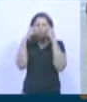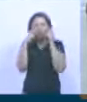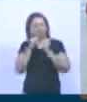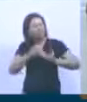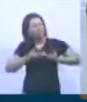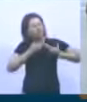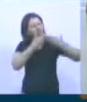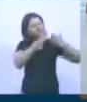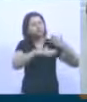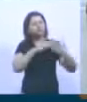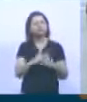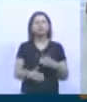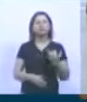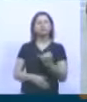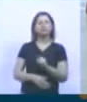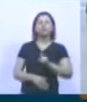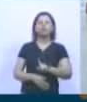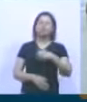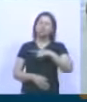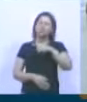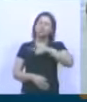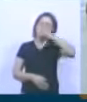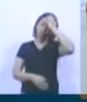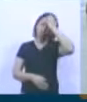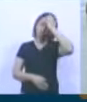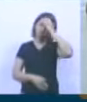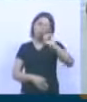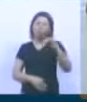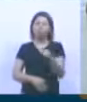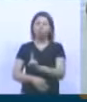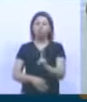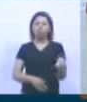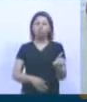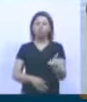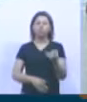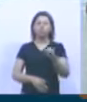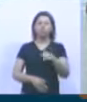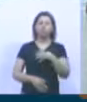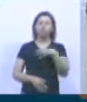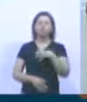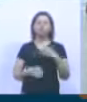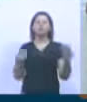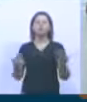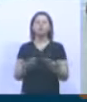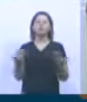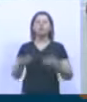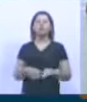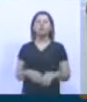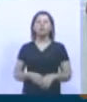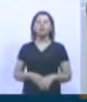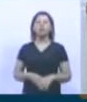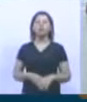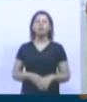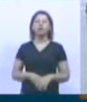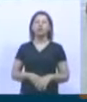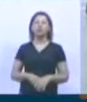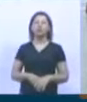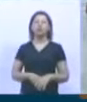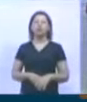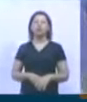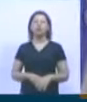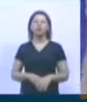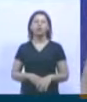Você tivesse ou não tivesse consciência, você sinta agora ou não sinta agora isso como sentimento